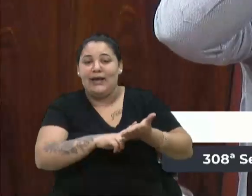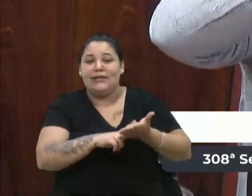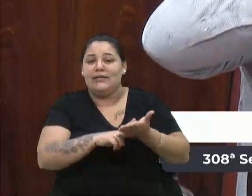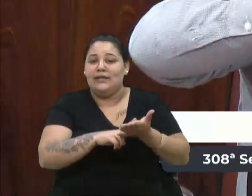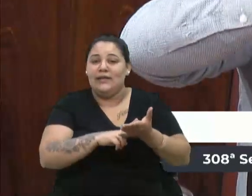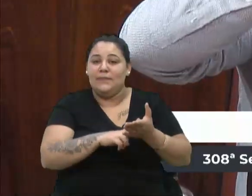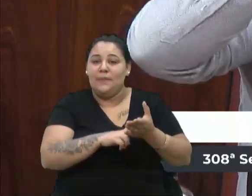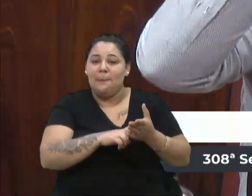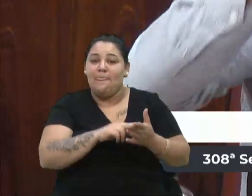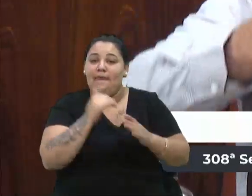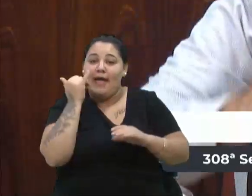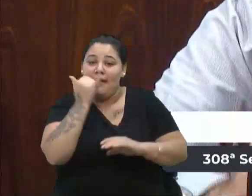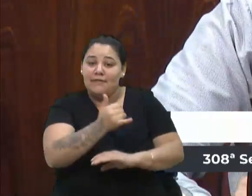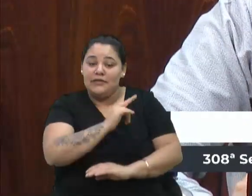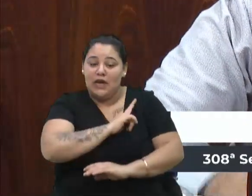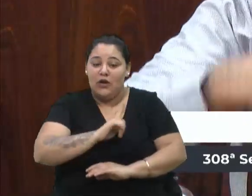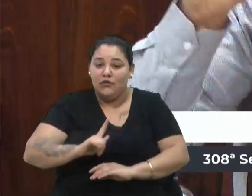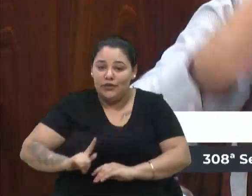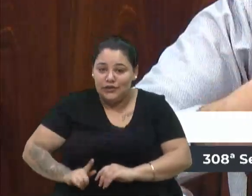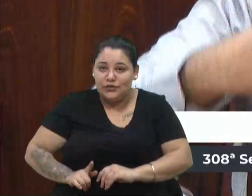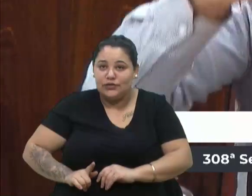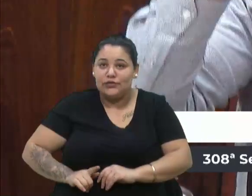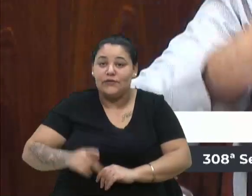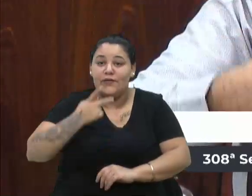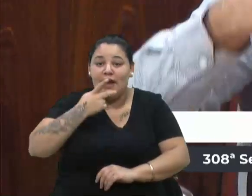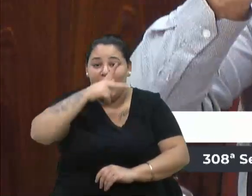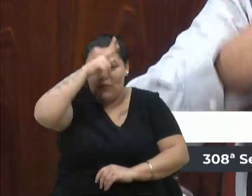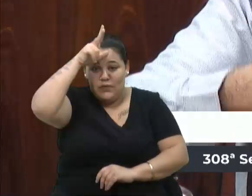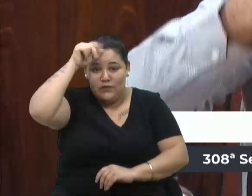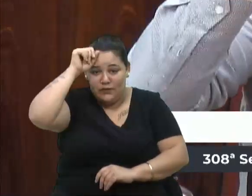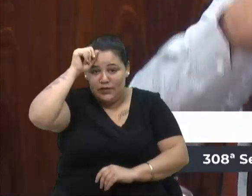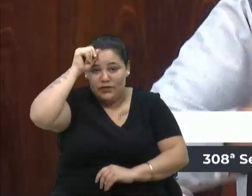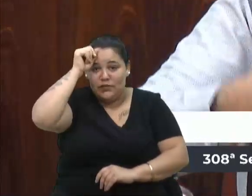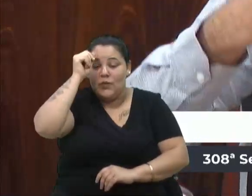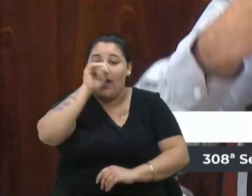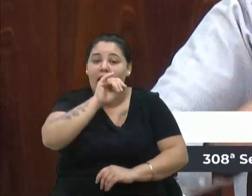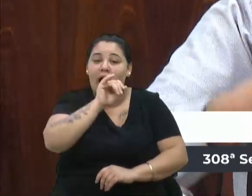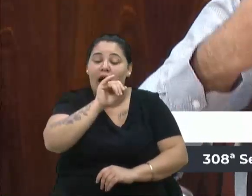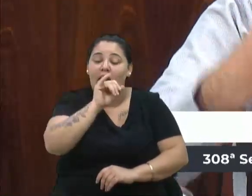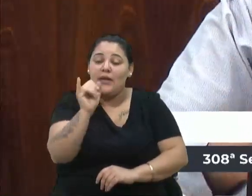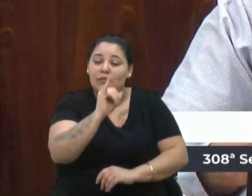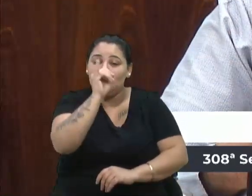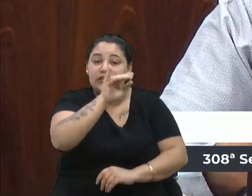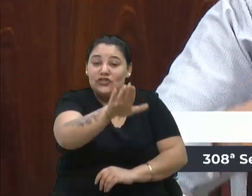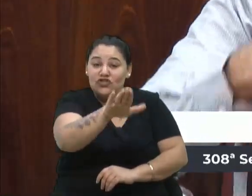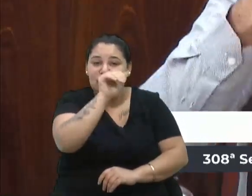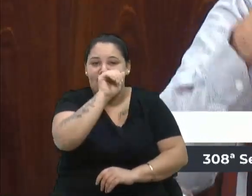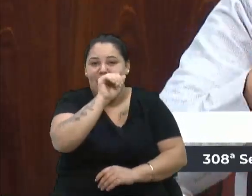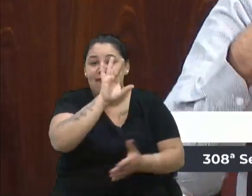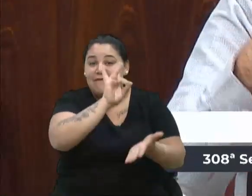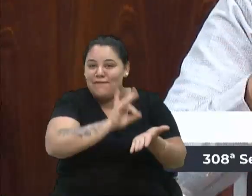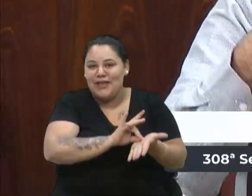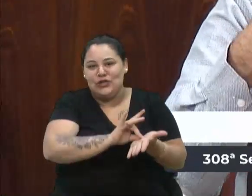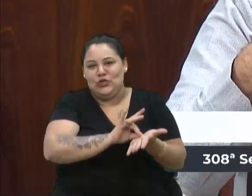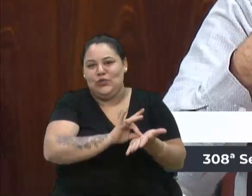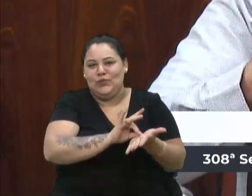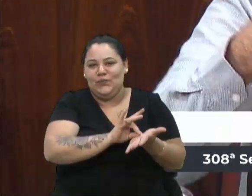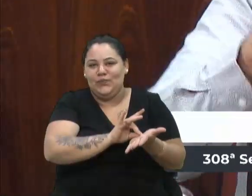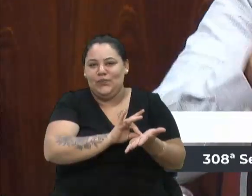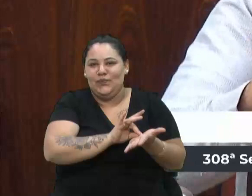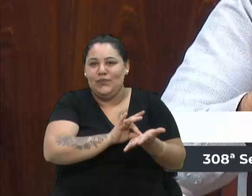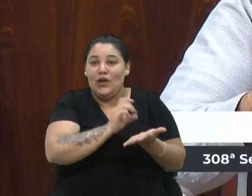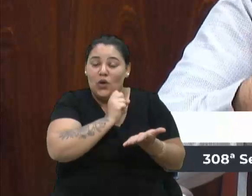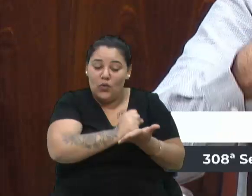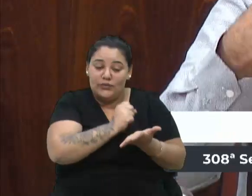precisam falar reforçar como o prefeito a importância da nomeação de profissionais da segurança porque esses bons